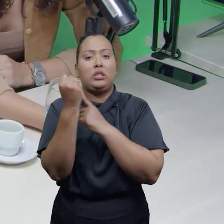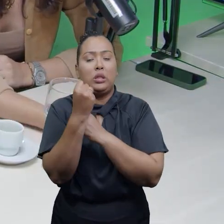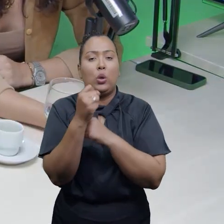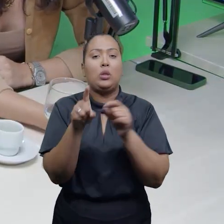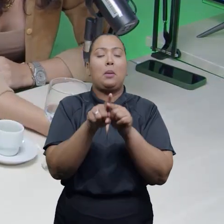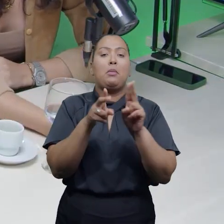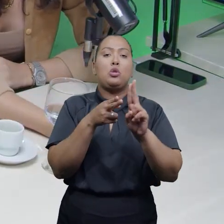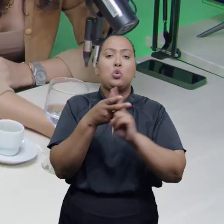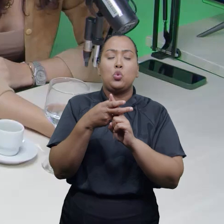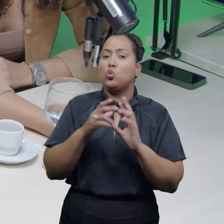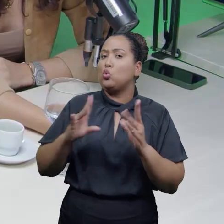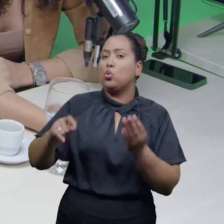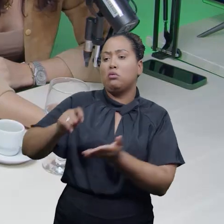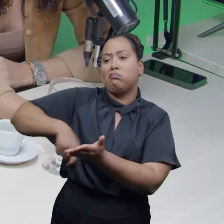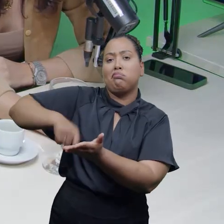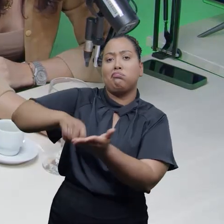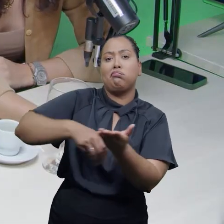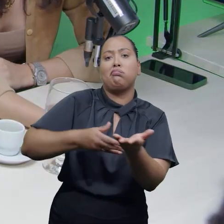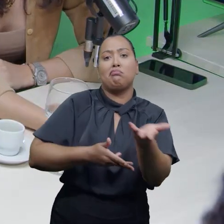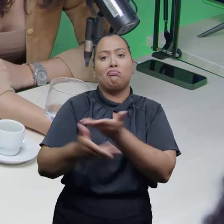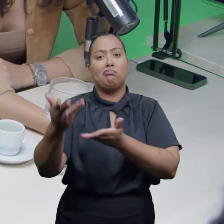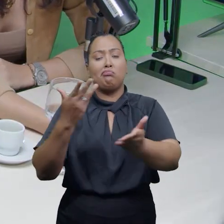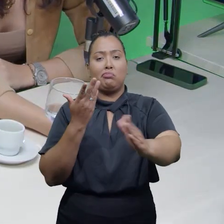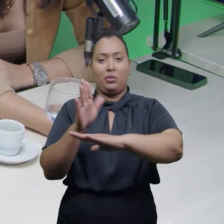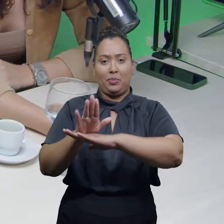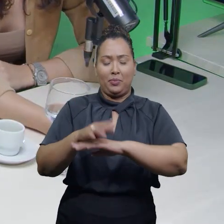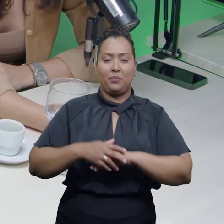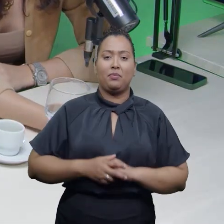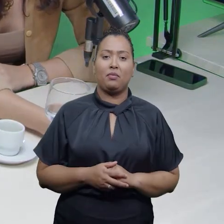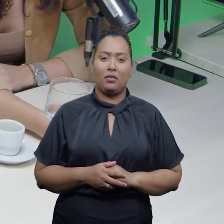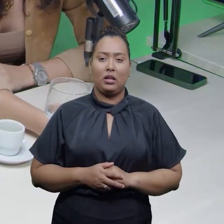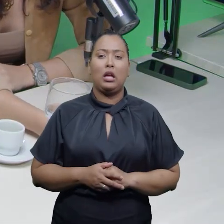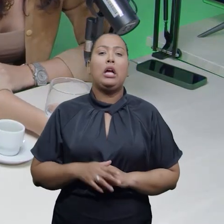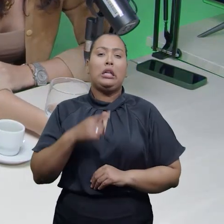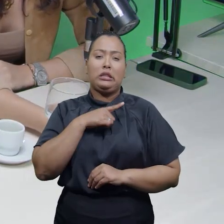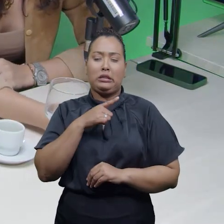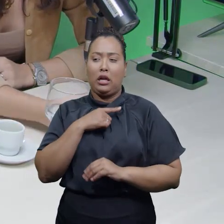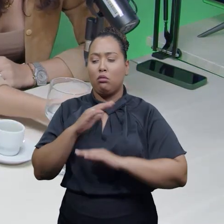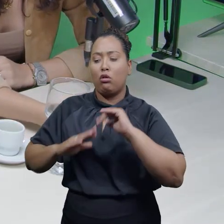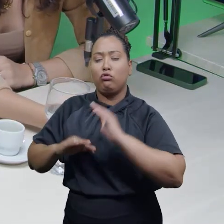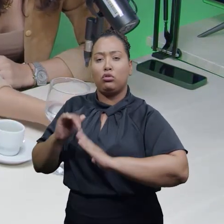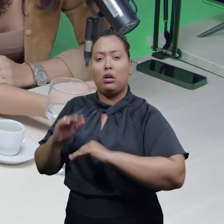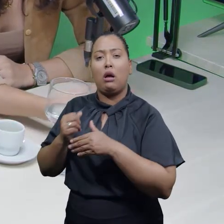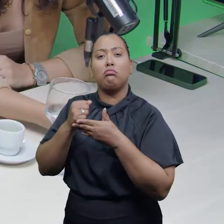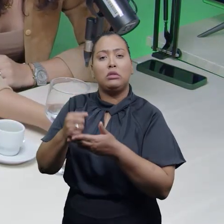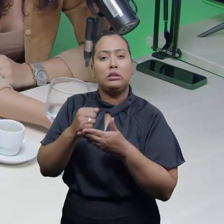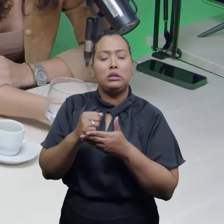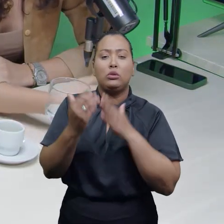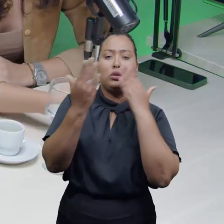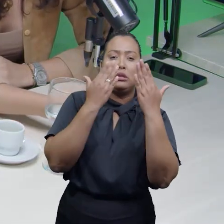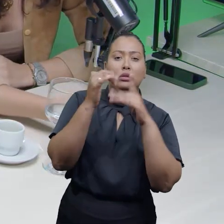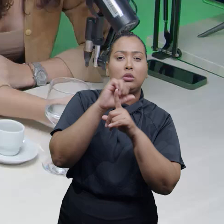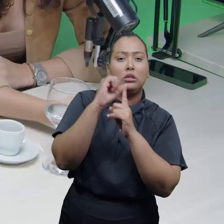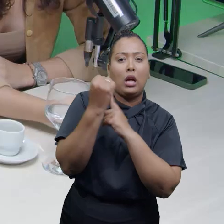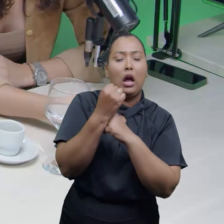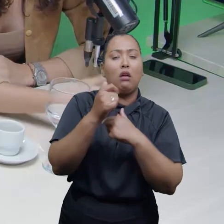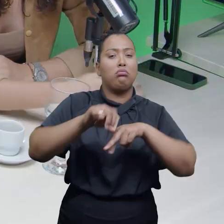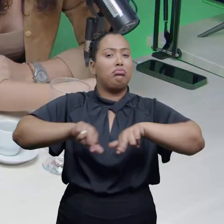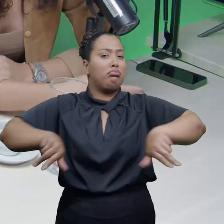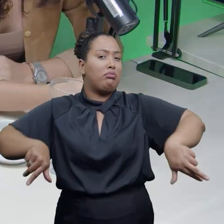psicossocial quanto para o Sistema Único de Saúde, né? Normalmente tem um staff mínimo ali de assistentes sociais,